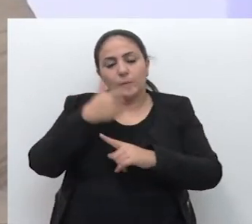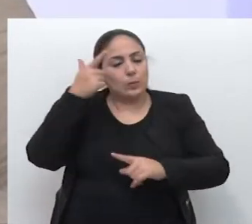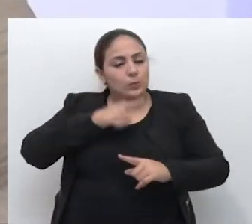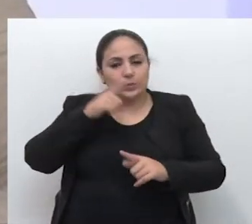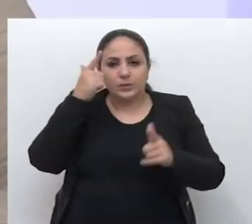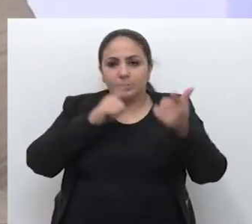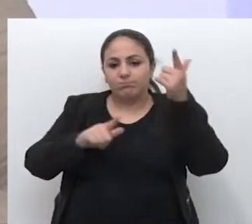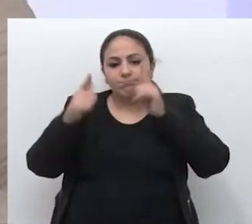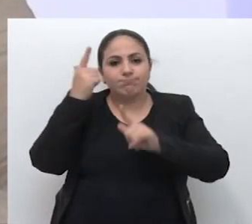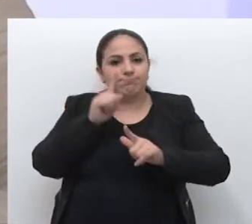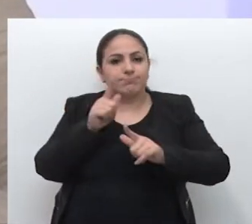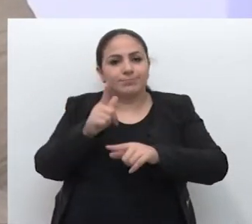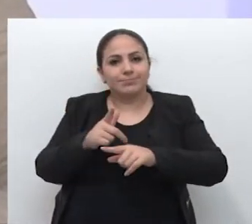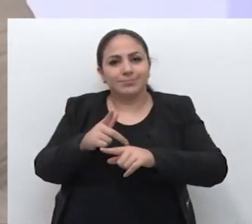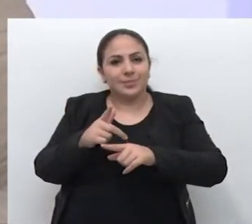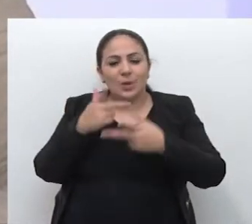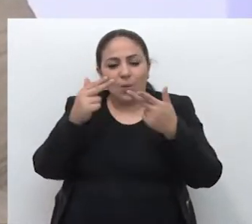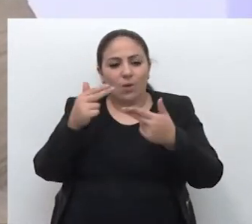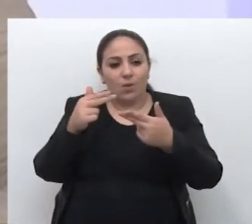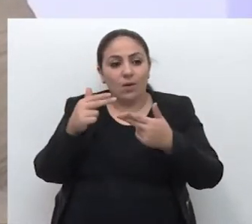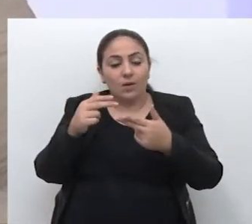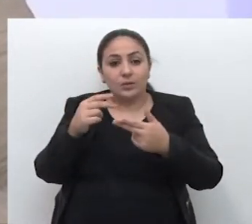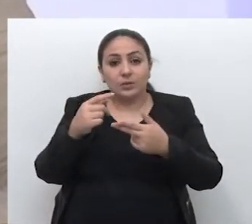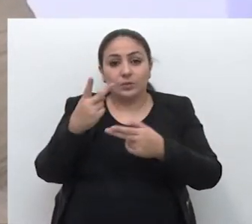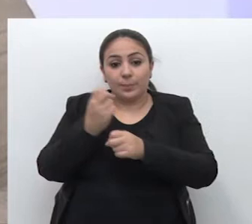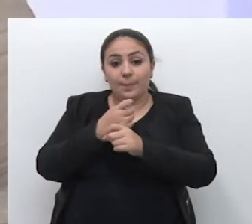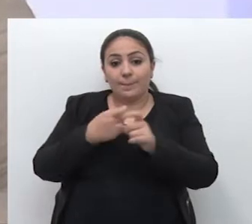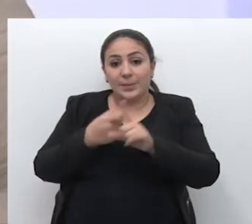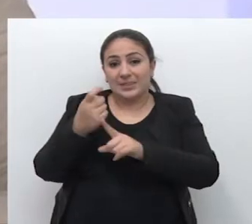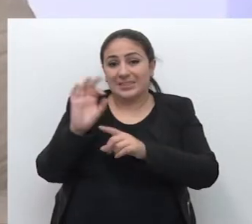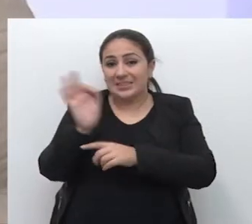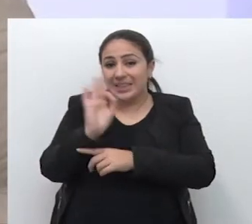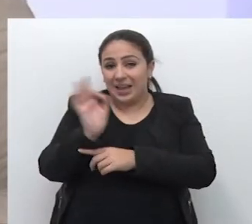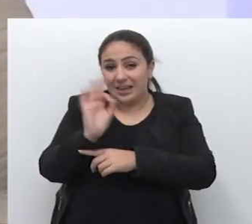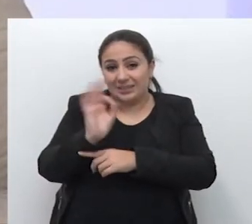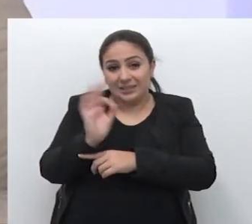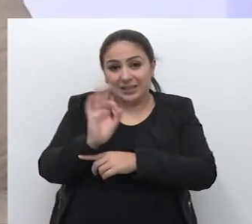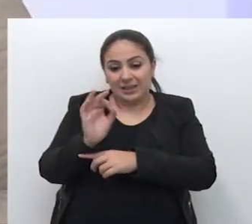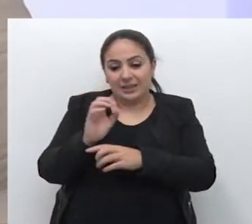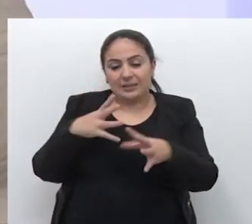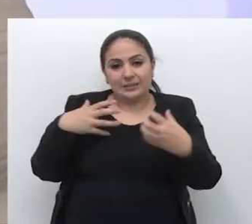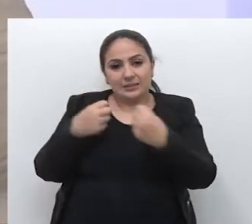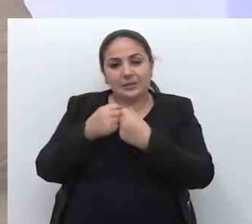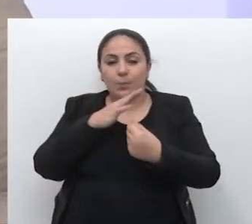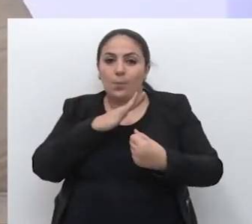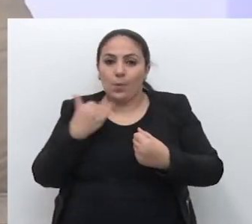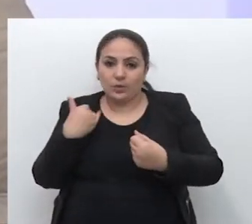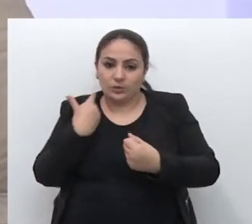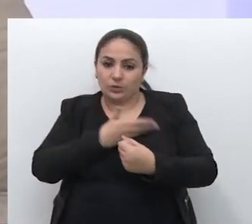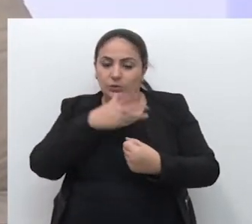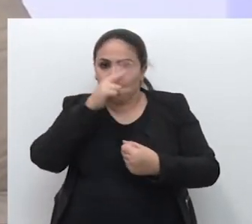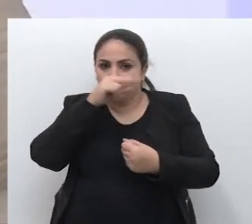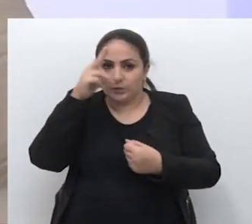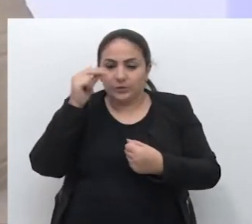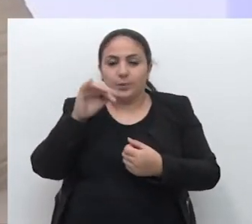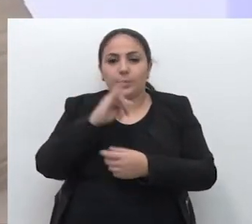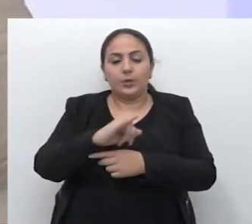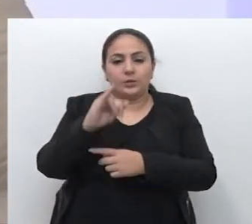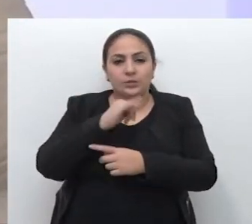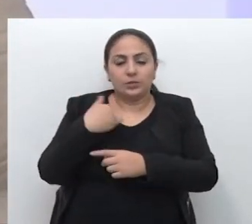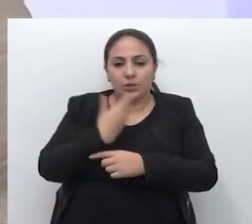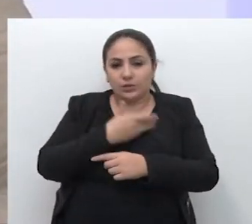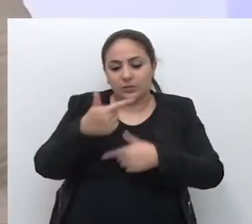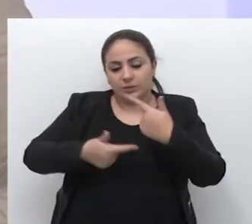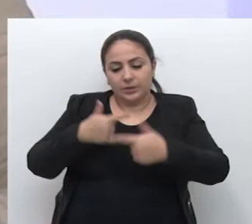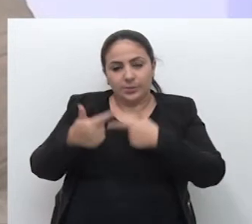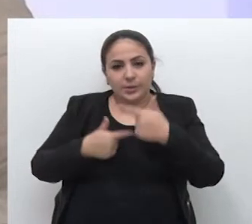né? Onde nós passamos alguns meses sem ter nenhum acidente com morte no nosso município. Isso é muito importante para o nosso